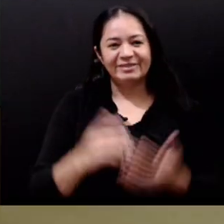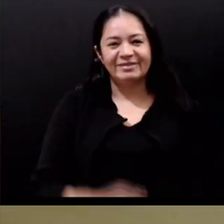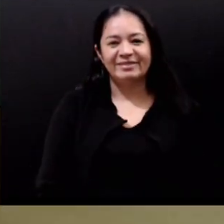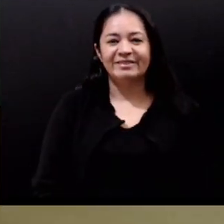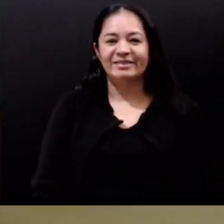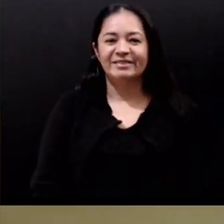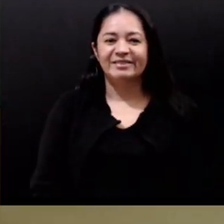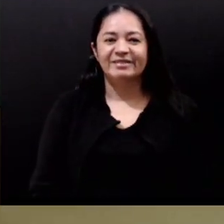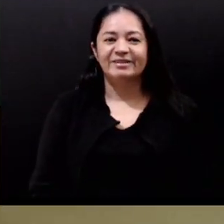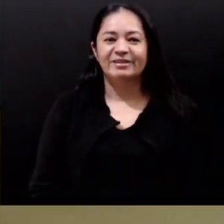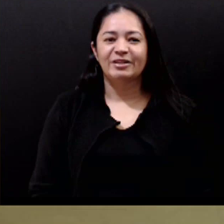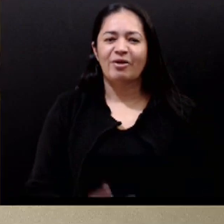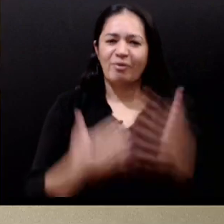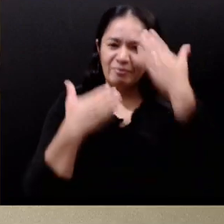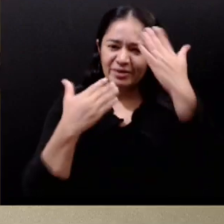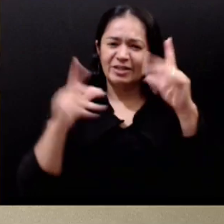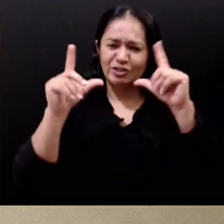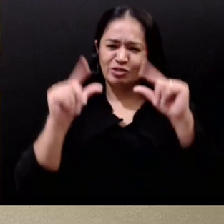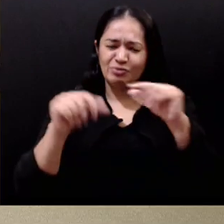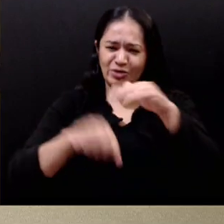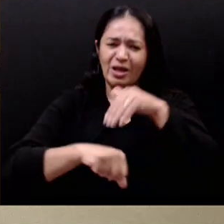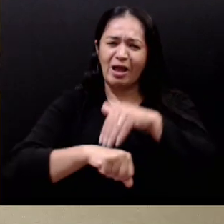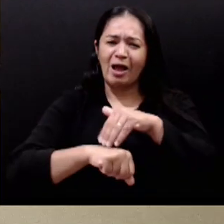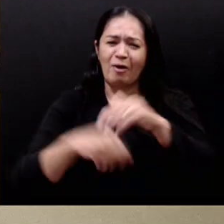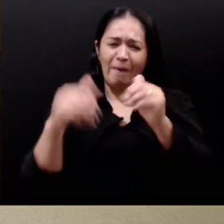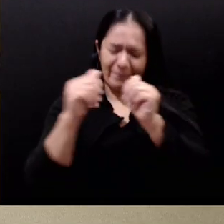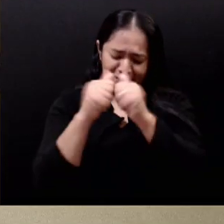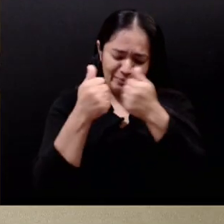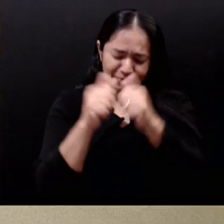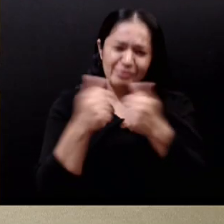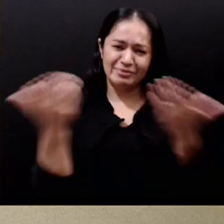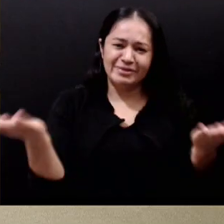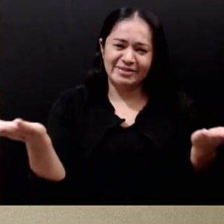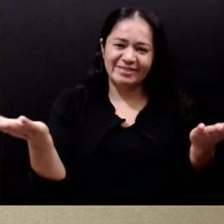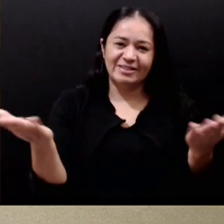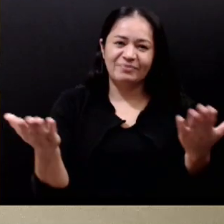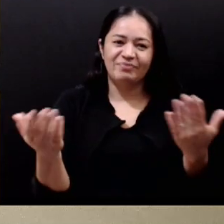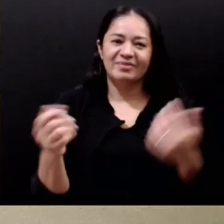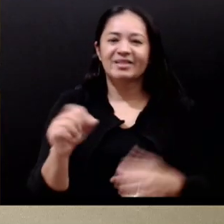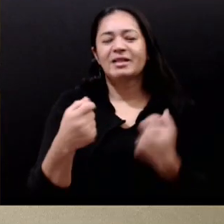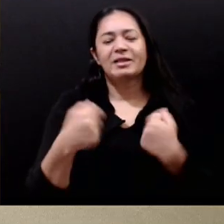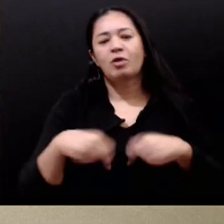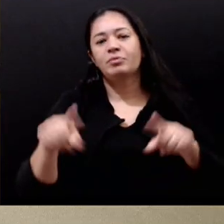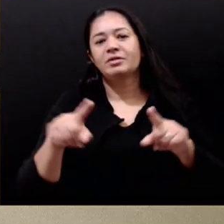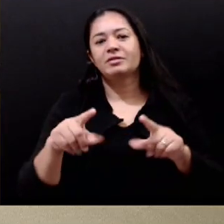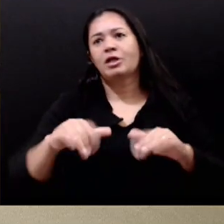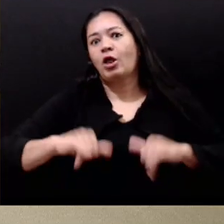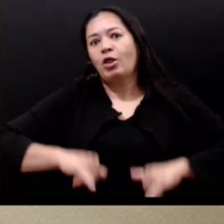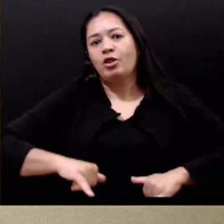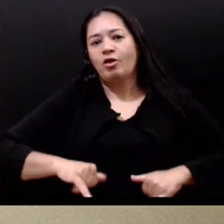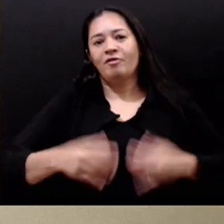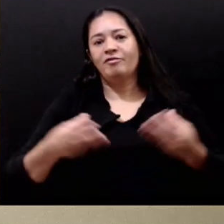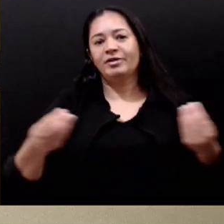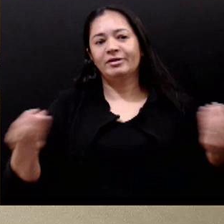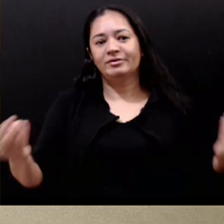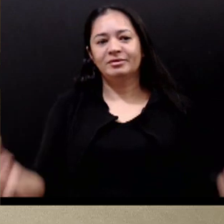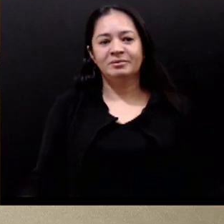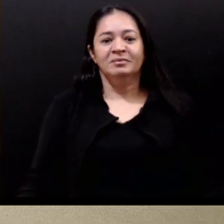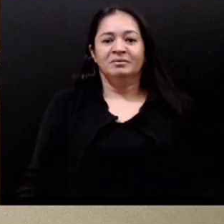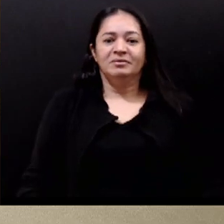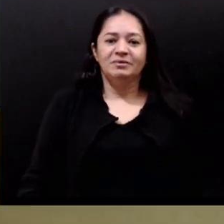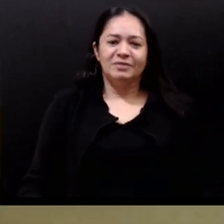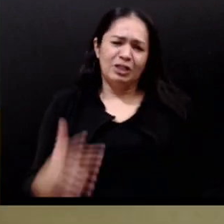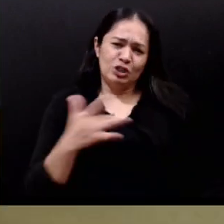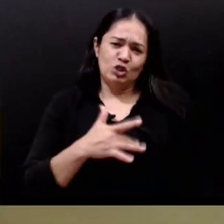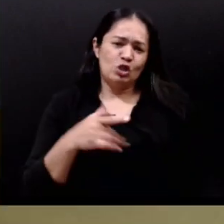aí a culpa do pãozinho. Sim, a gente não precisa viver com tanto sofrimento, não. Tadinho do pãozinho. Maravilhosa.